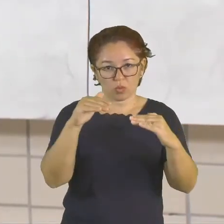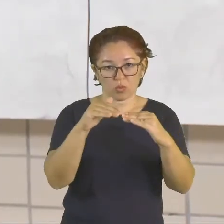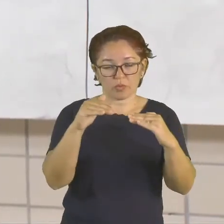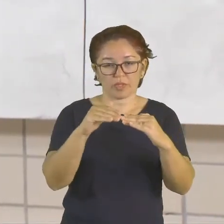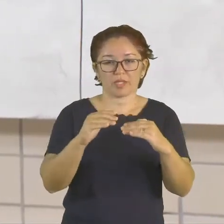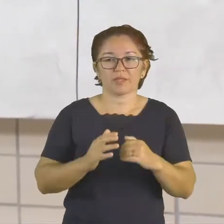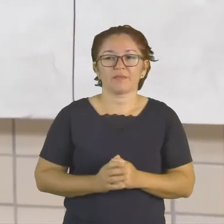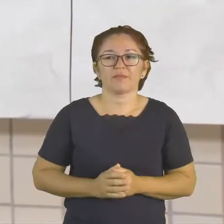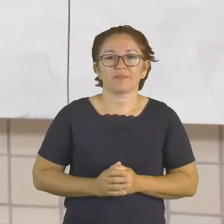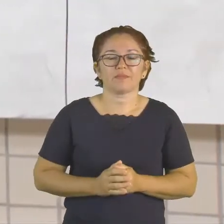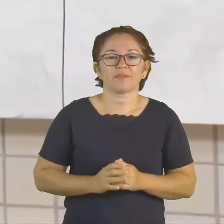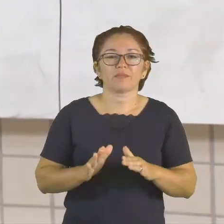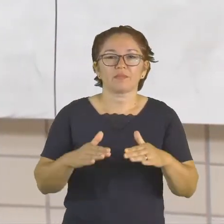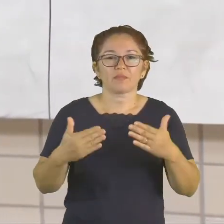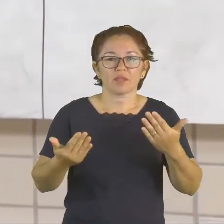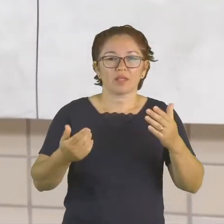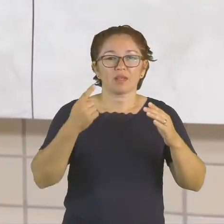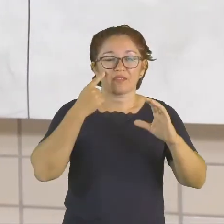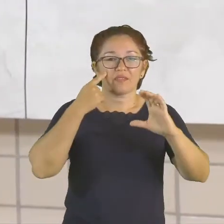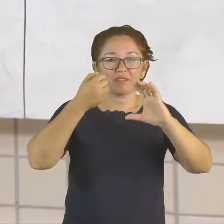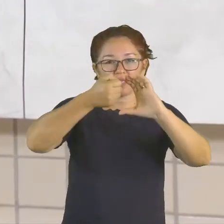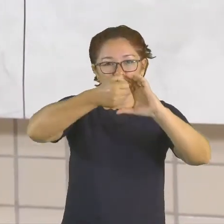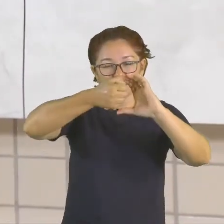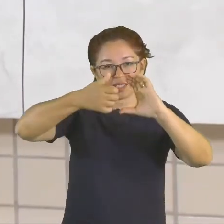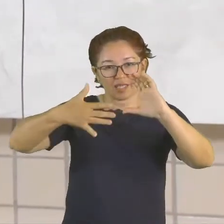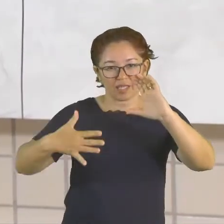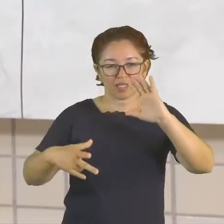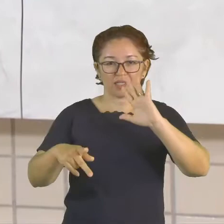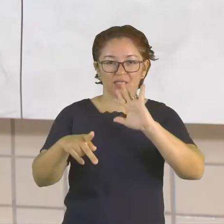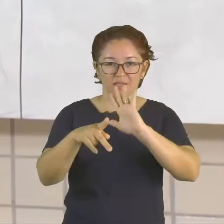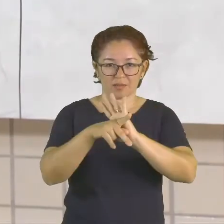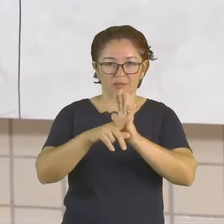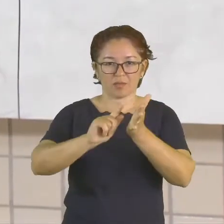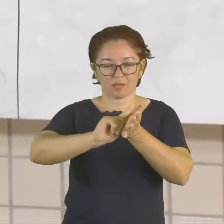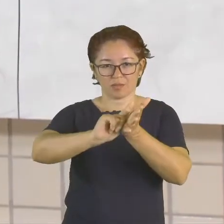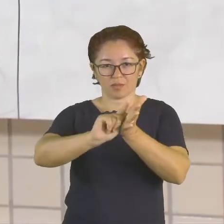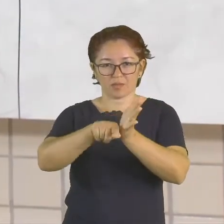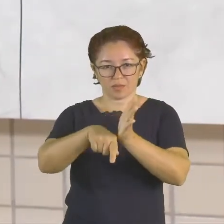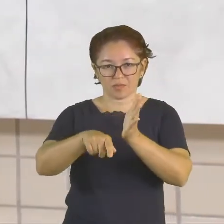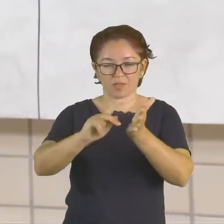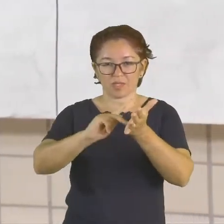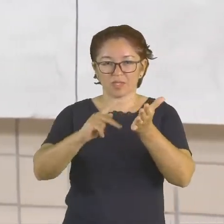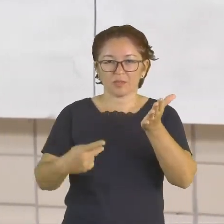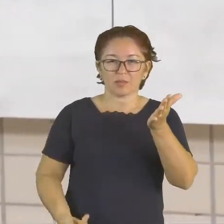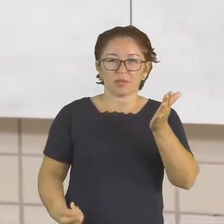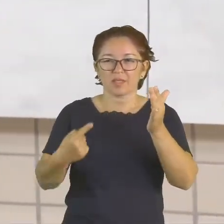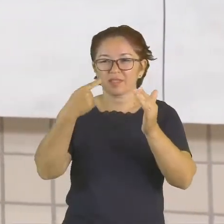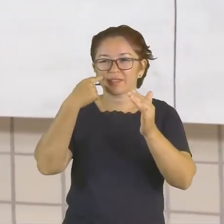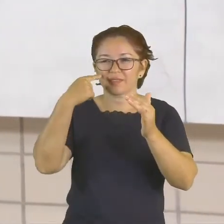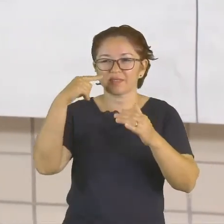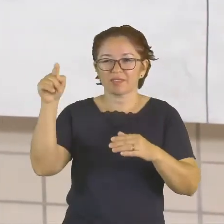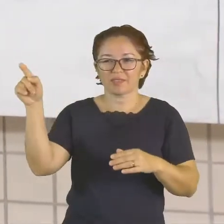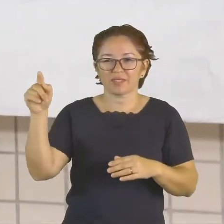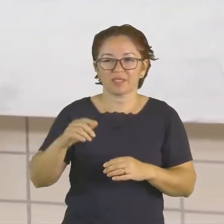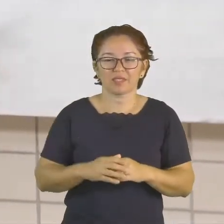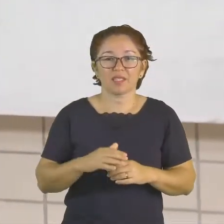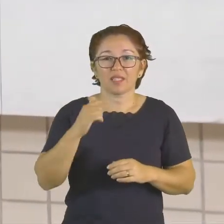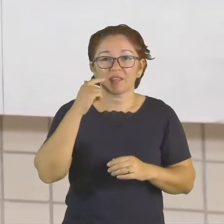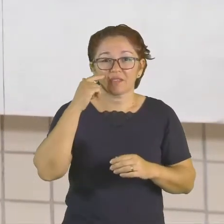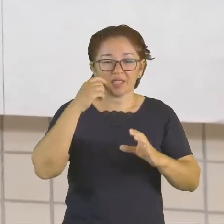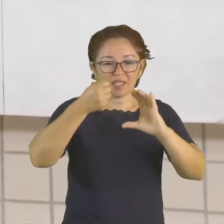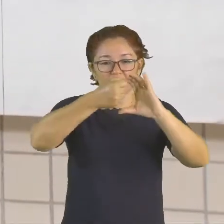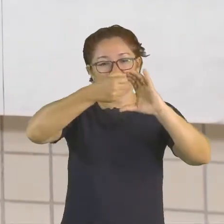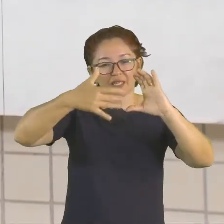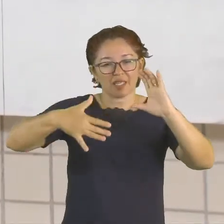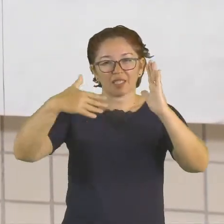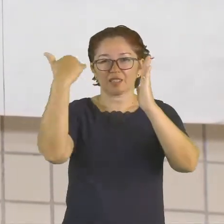Justifica apresentando as características desses gêneros poéticos. Olha lá no material, coloquei as características aqui no quadro para você